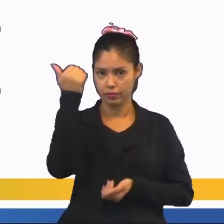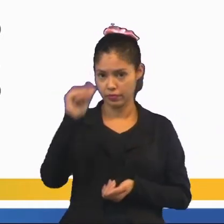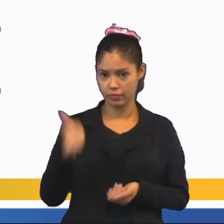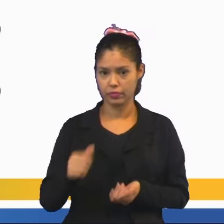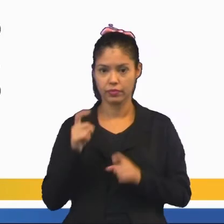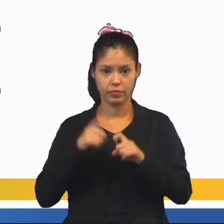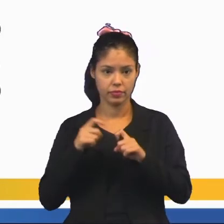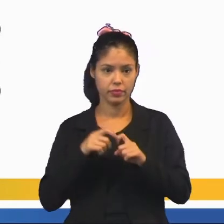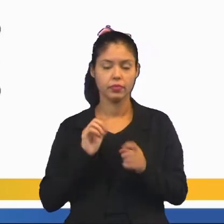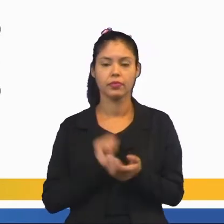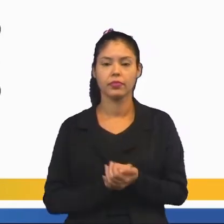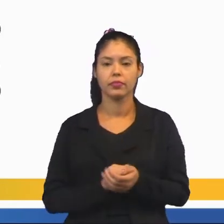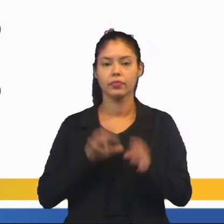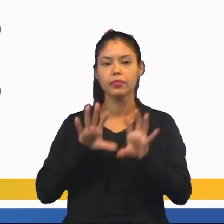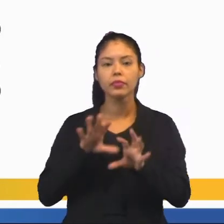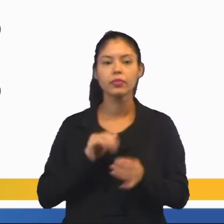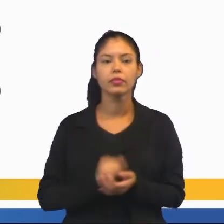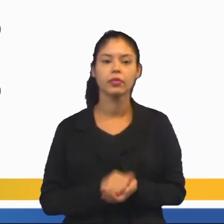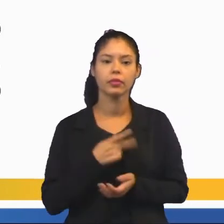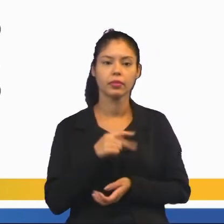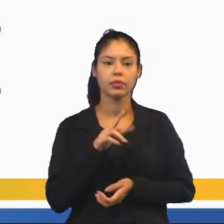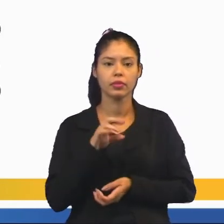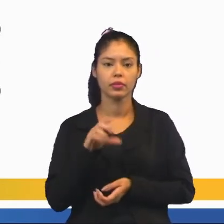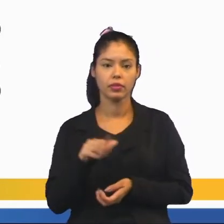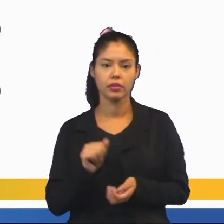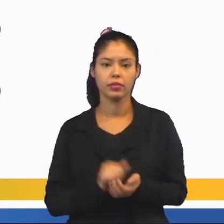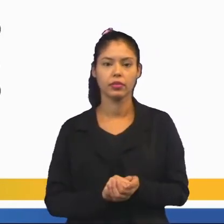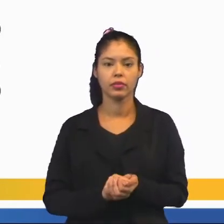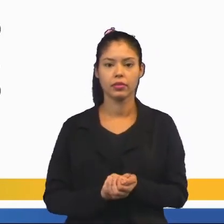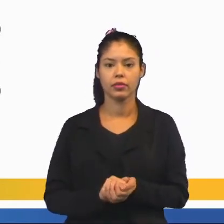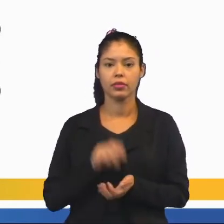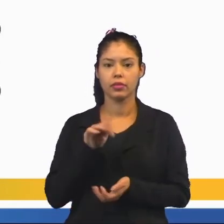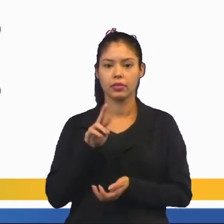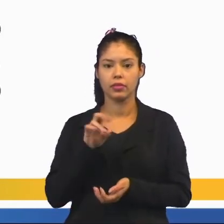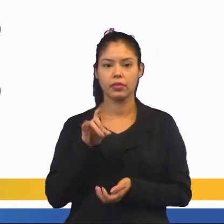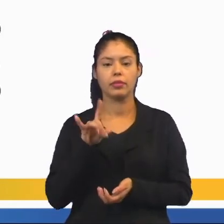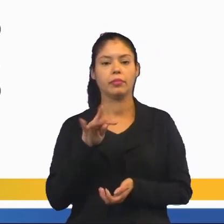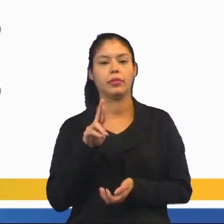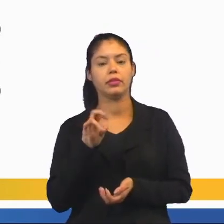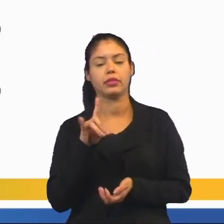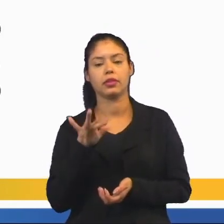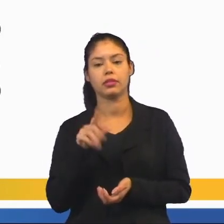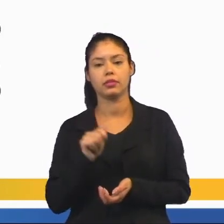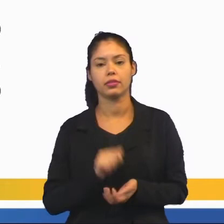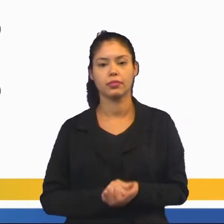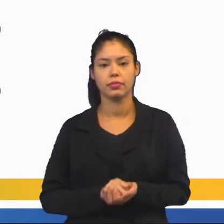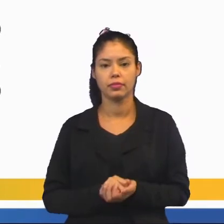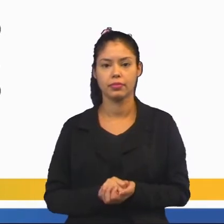após a avaliação médica, sendo a penicilina, bezatina,